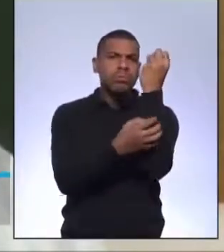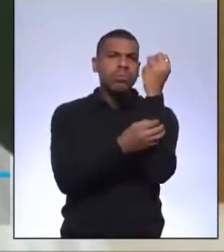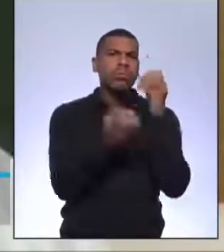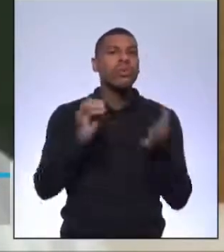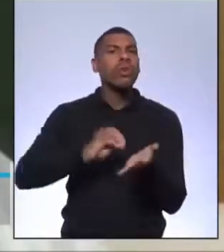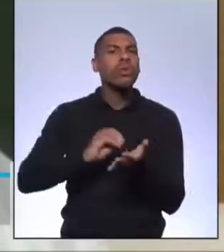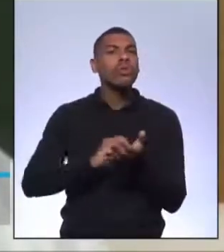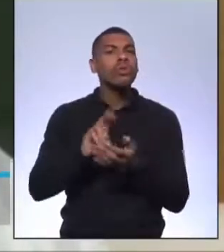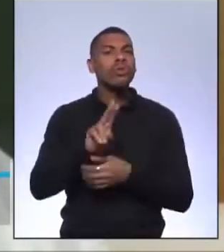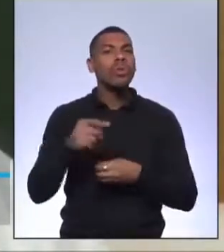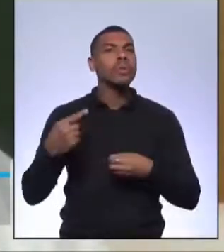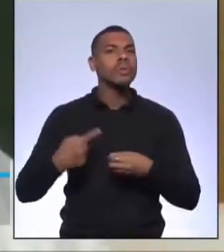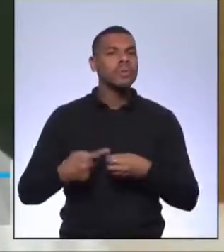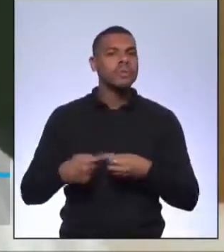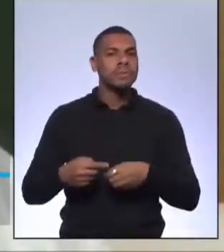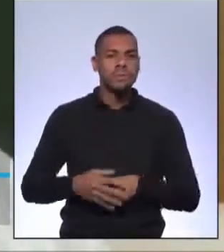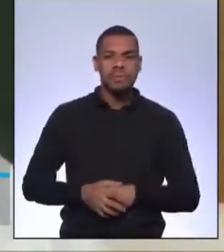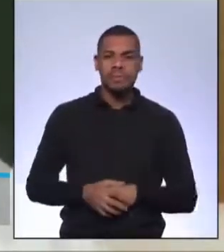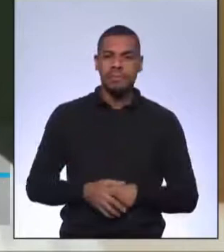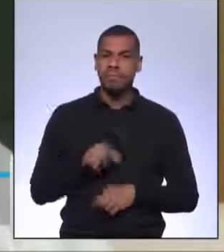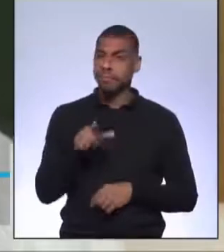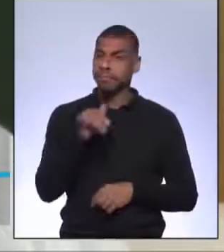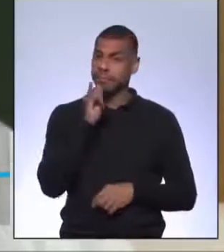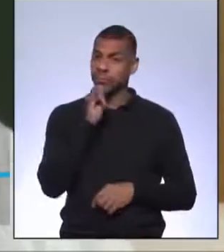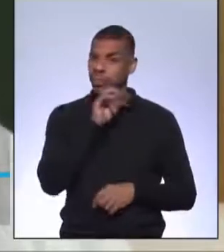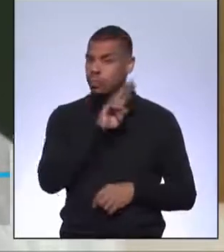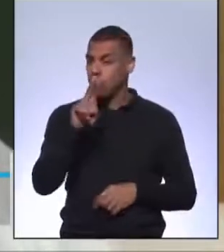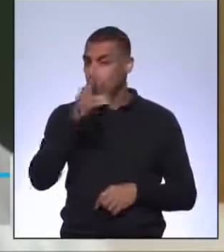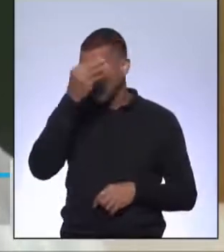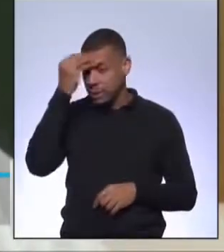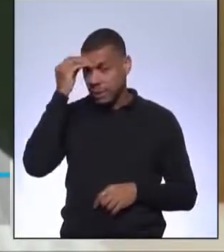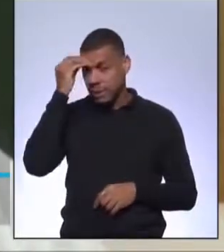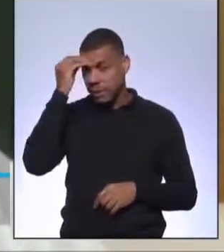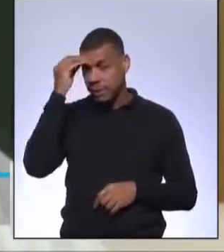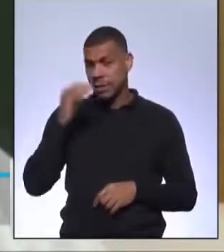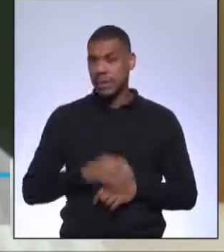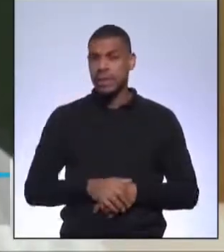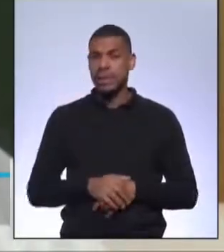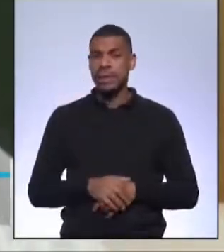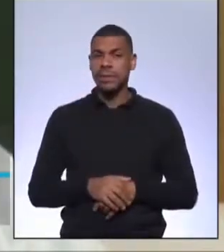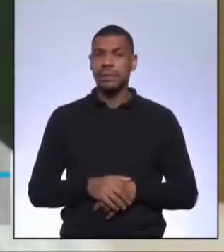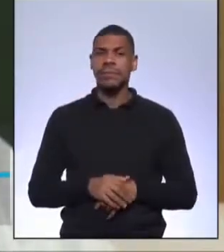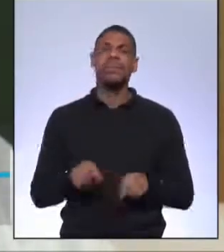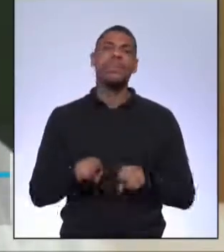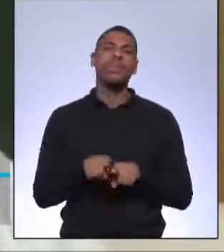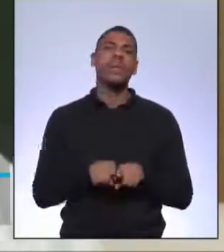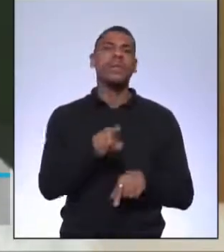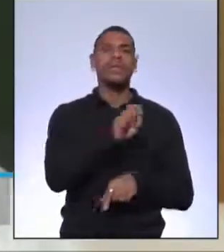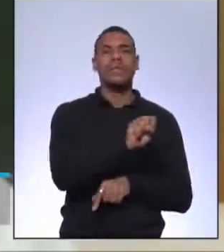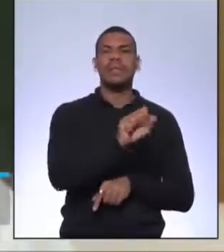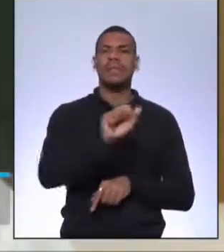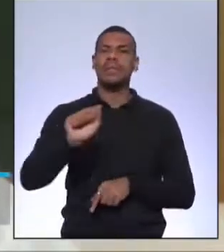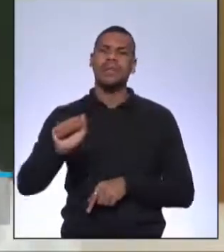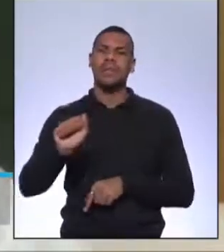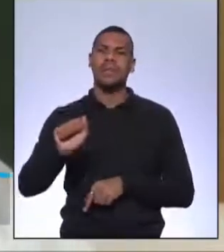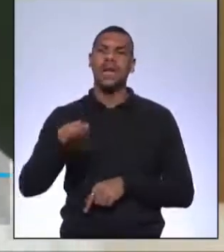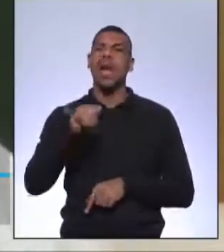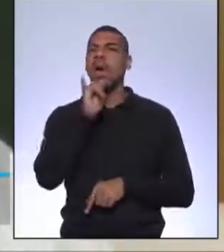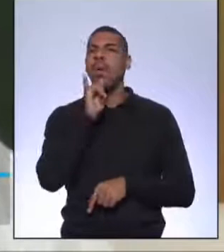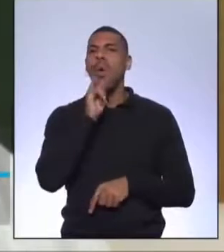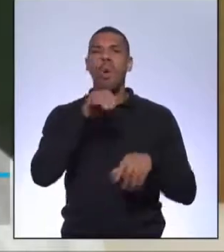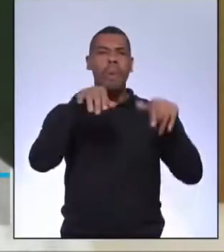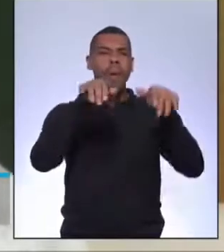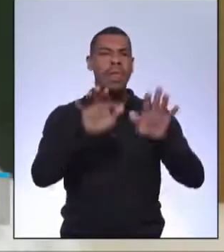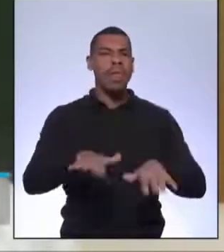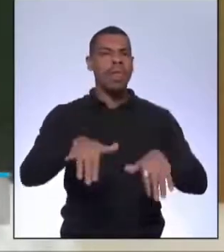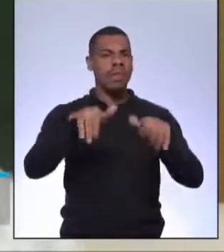cidade. Agora eu tenho a certeza que eu vi um aqui que infelizmente eu não vou lembrar o nome, que é de Santo André e colocou Pantanal. Aí não é, tá? Pantanal é no Mato